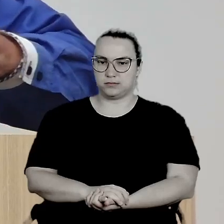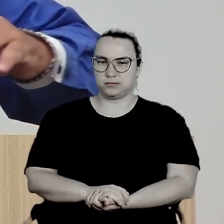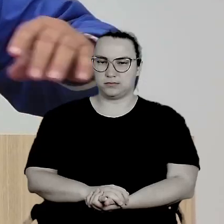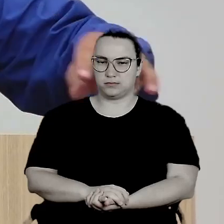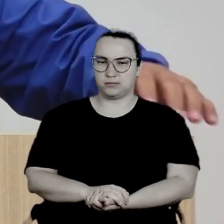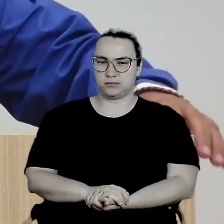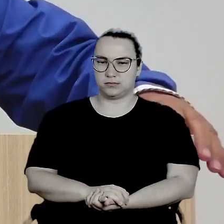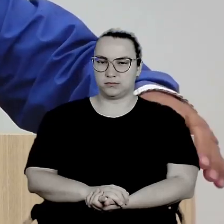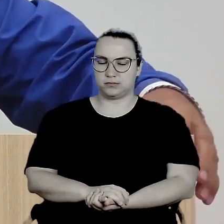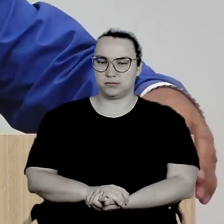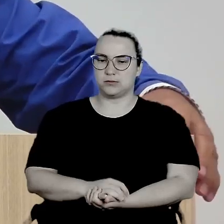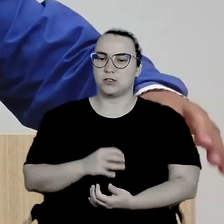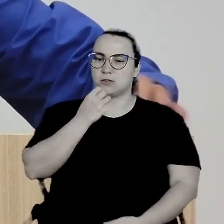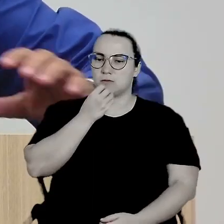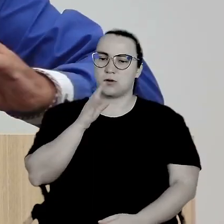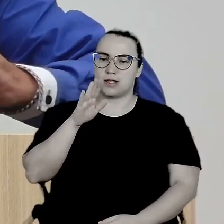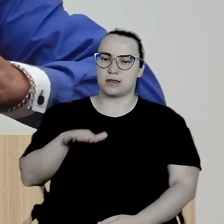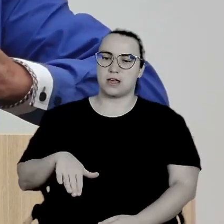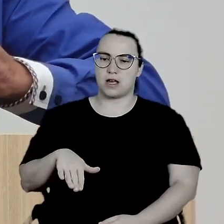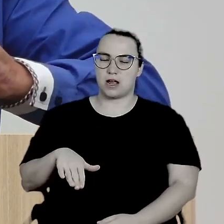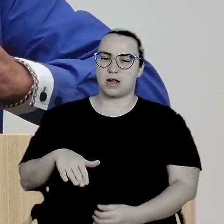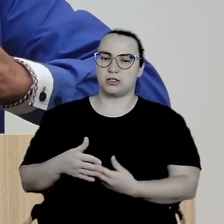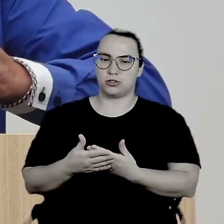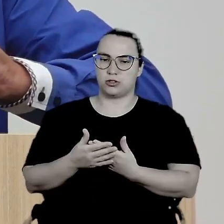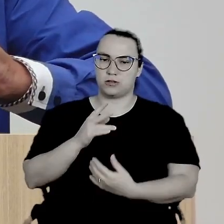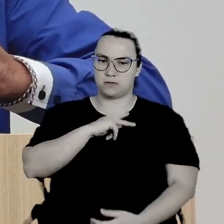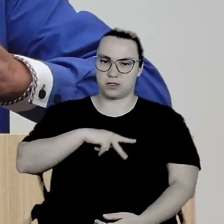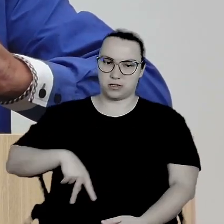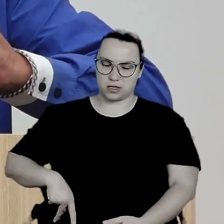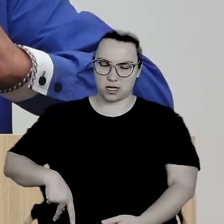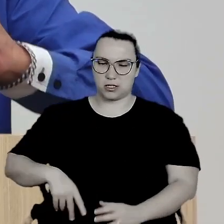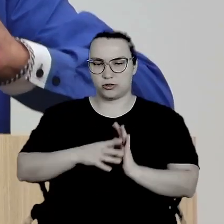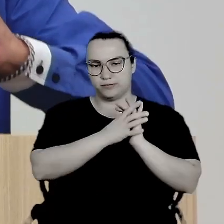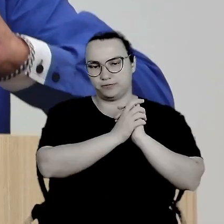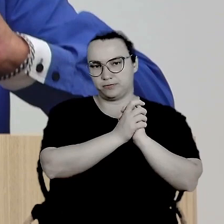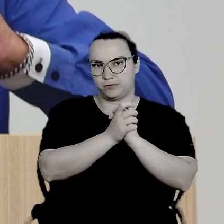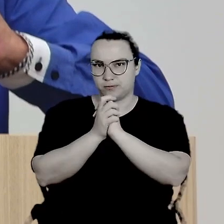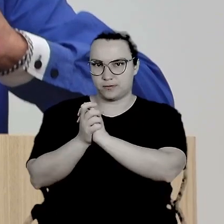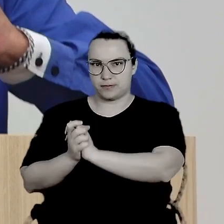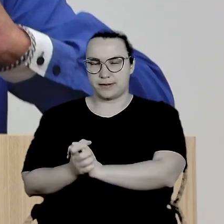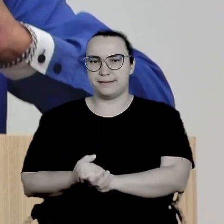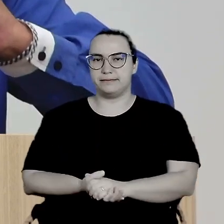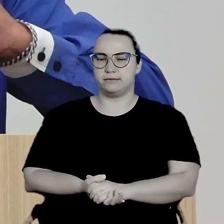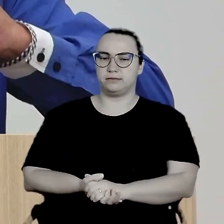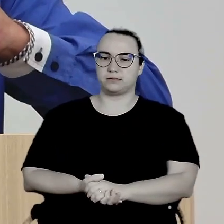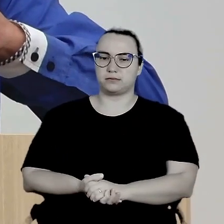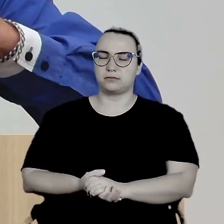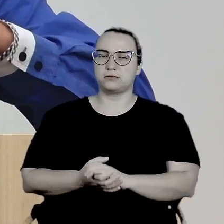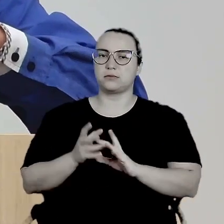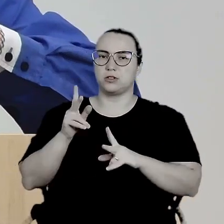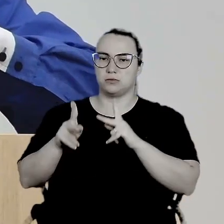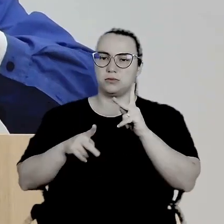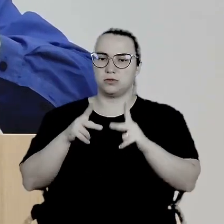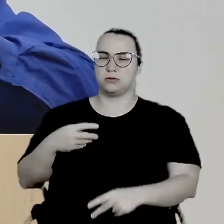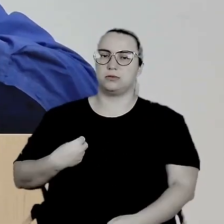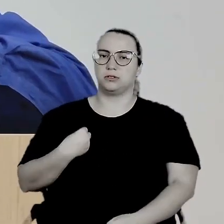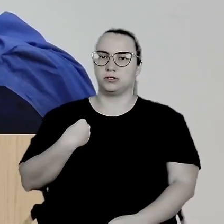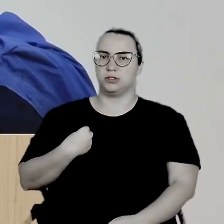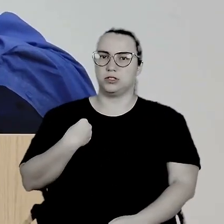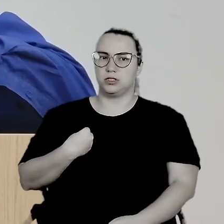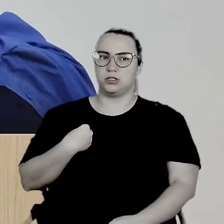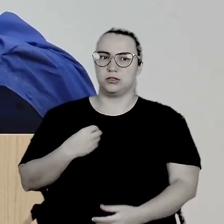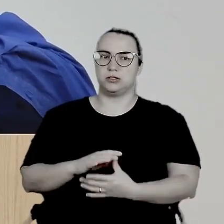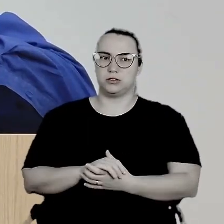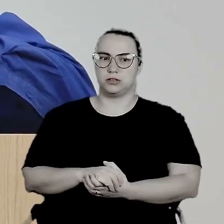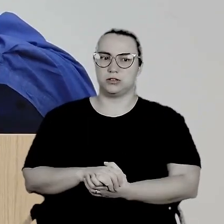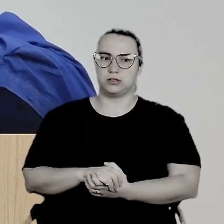Boa tarde, Excelência. Ao cumprimentá-lo, já cumprimento os nobres pares, público que nos honra com suas presenças. Quero